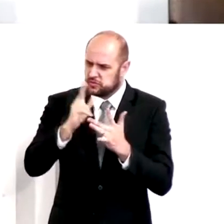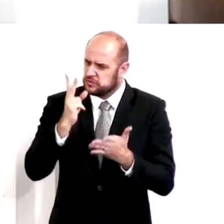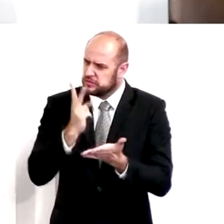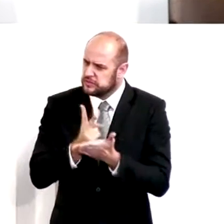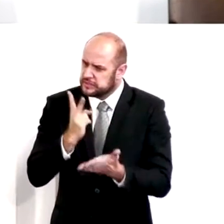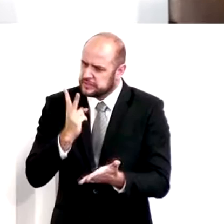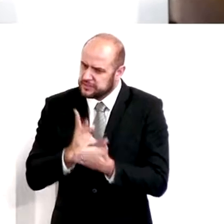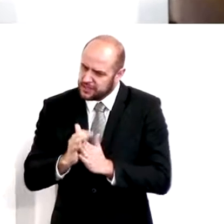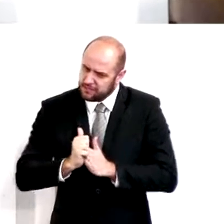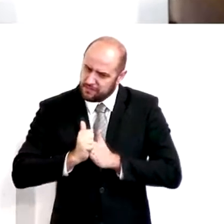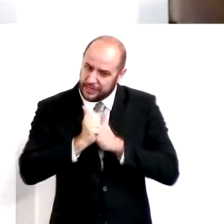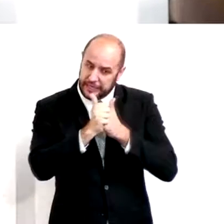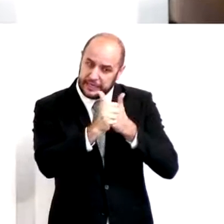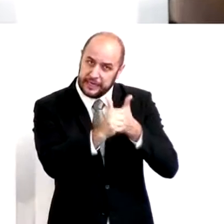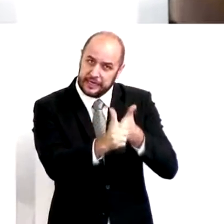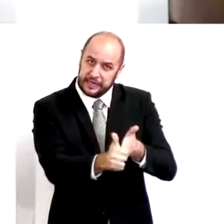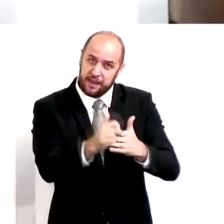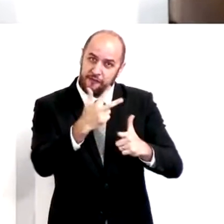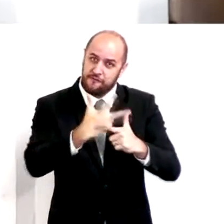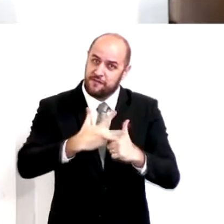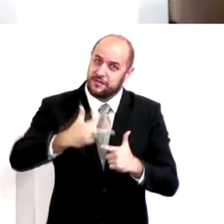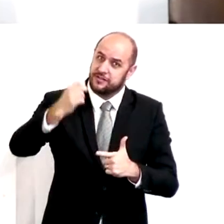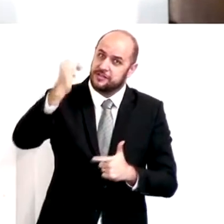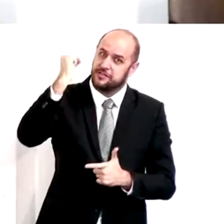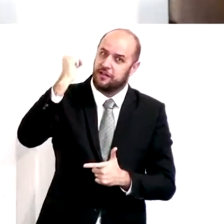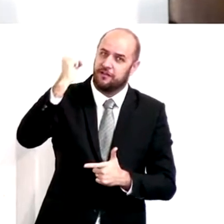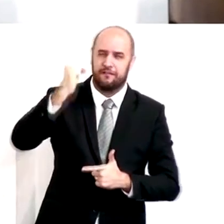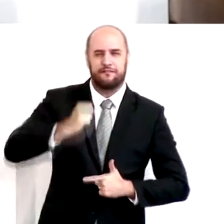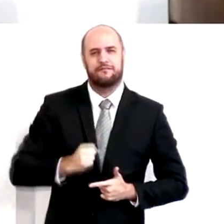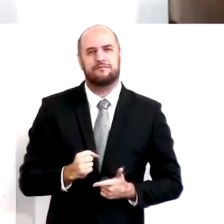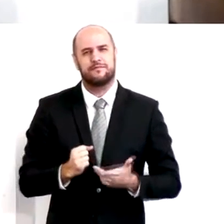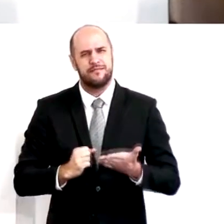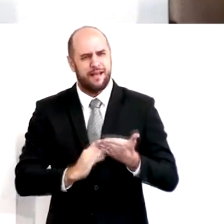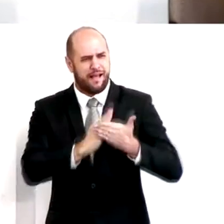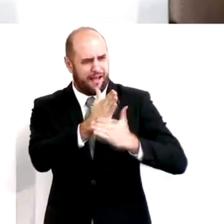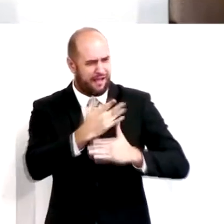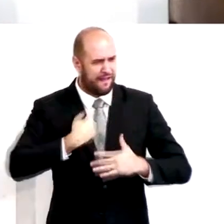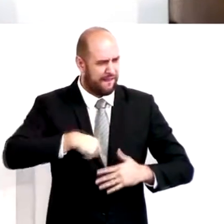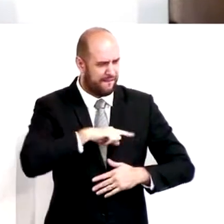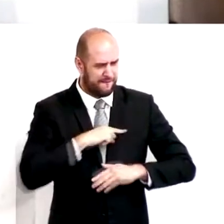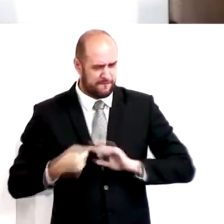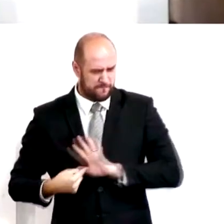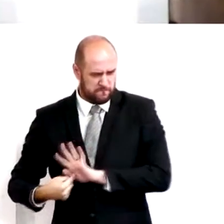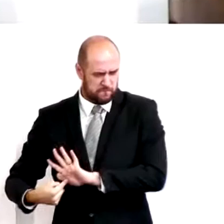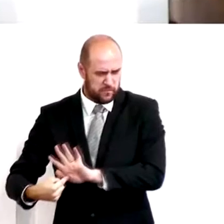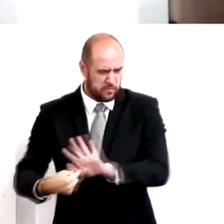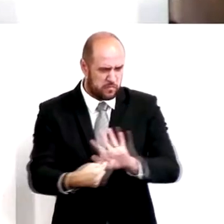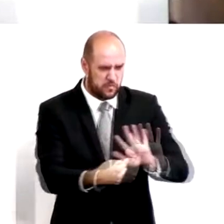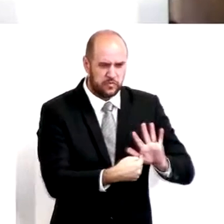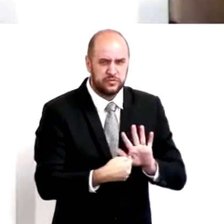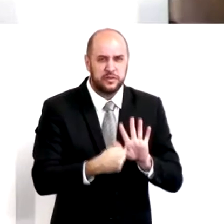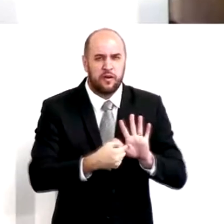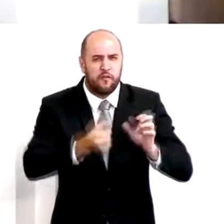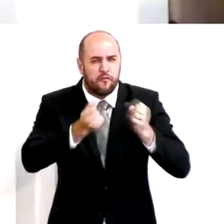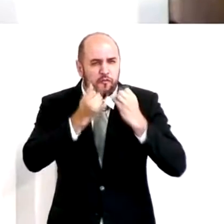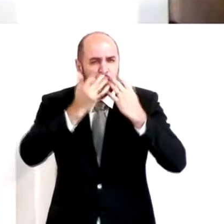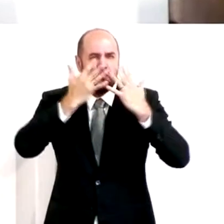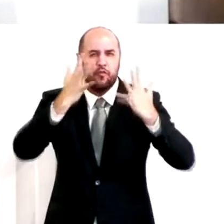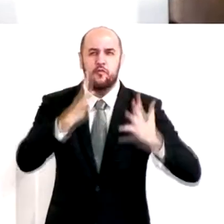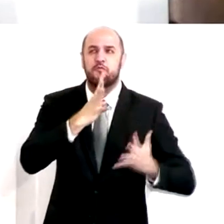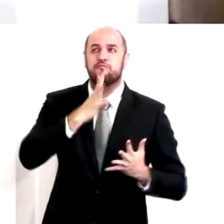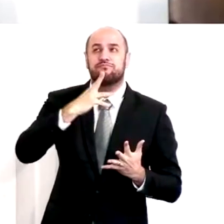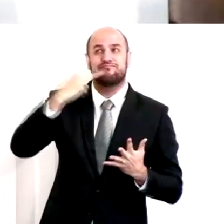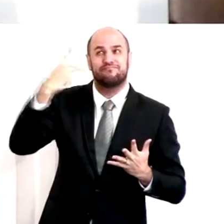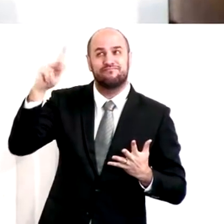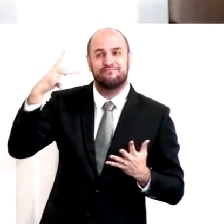sempre nos conduz em triunfo e por meio de nós manifesta em todo lugar a fragrância do seu